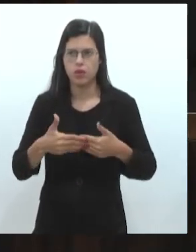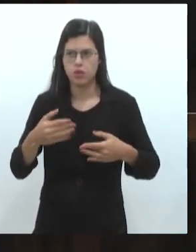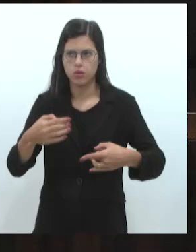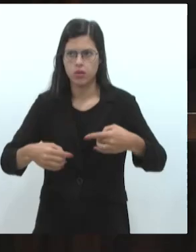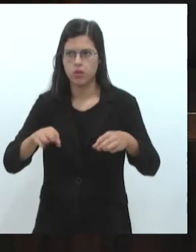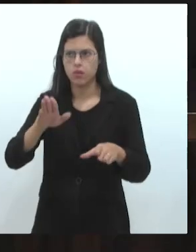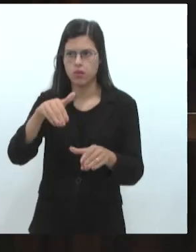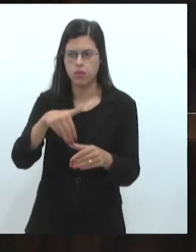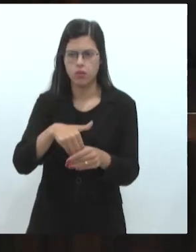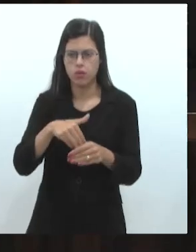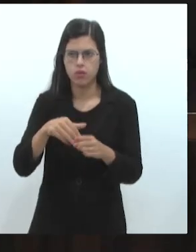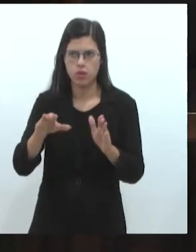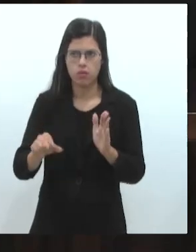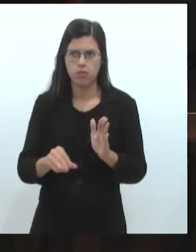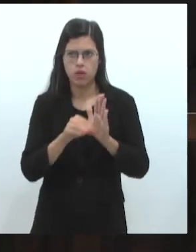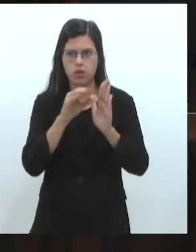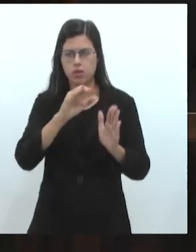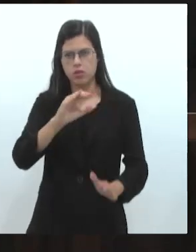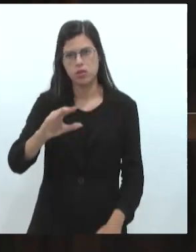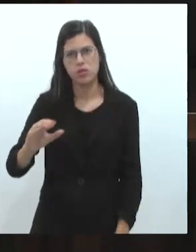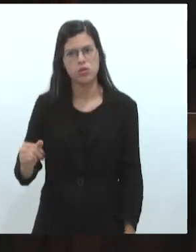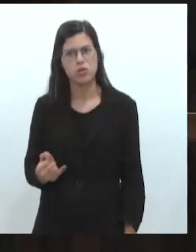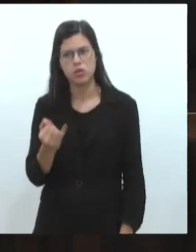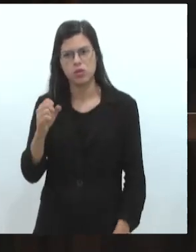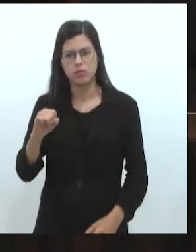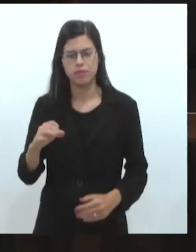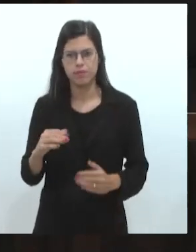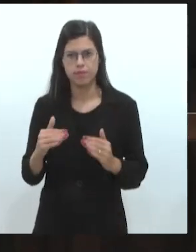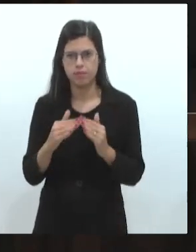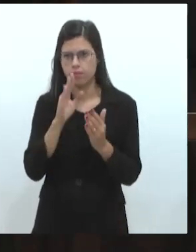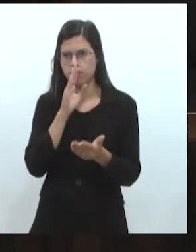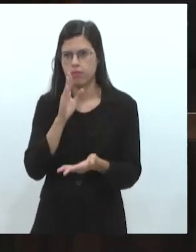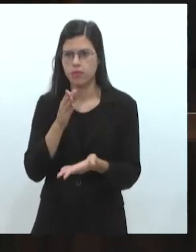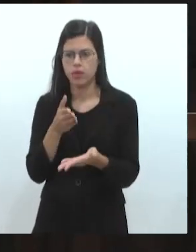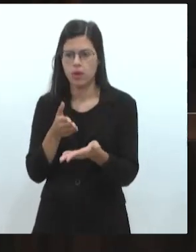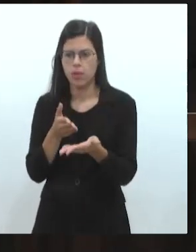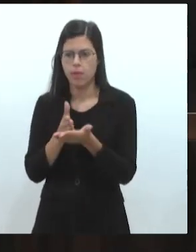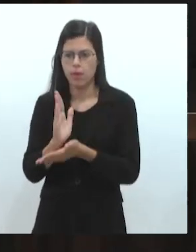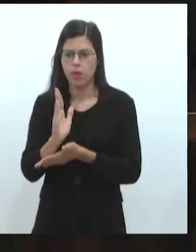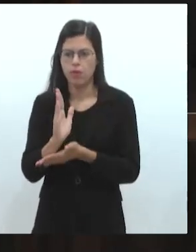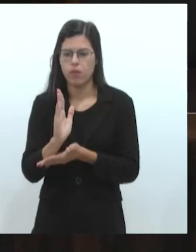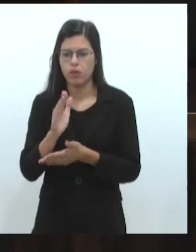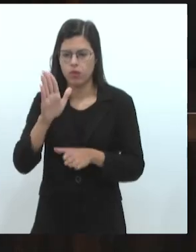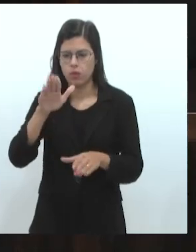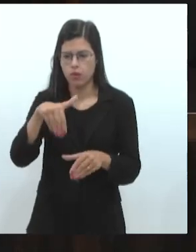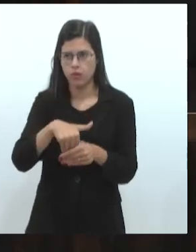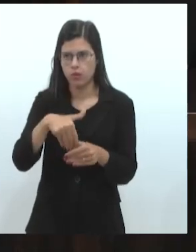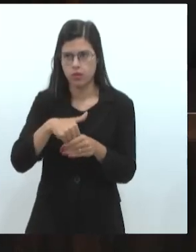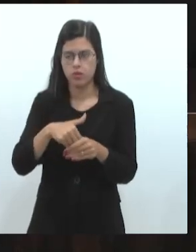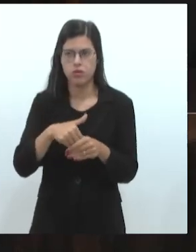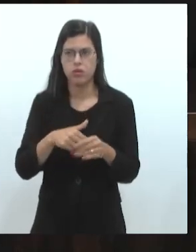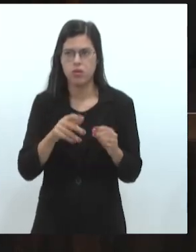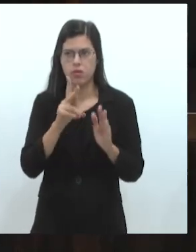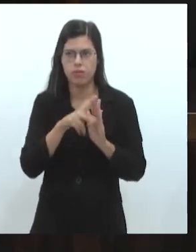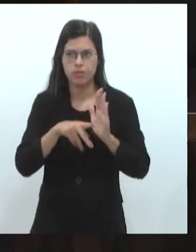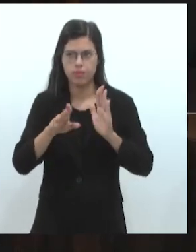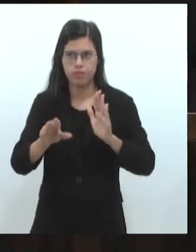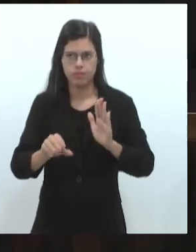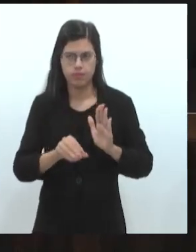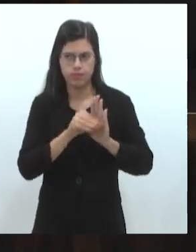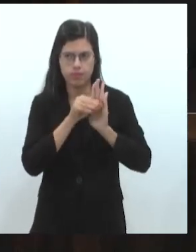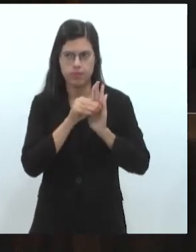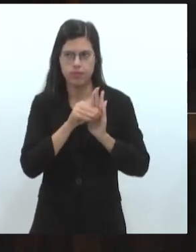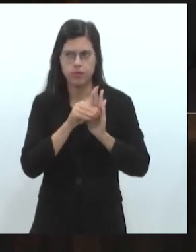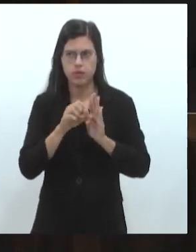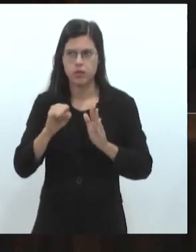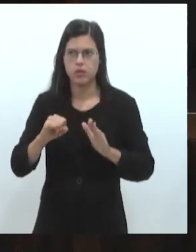Em votação, as emendas da CCJ. Os senhores que aprovam, permaneçam como estão. Aprovado. Em votação, o projeto assim emendado. Os